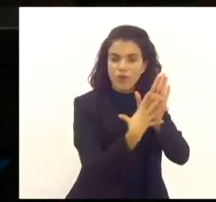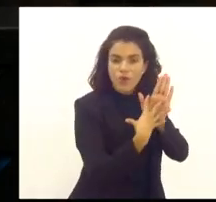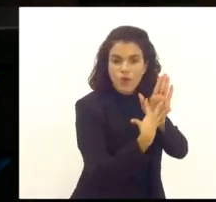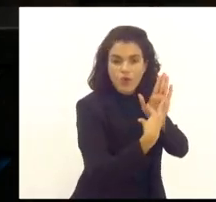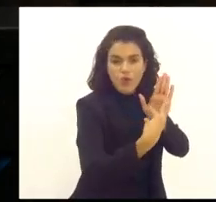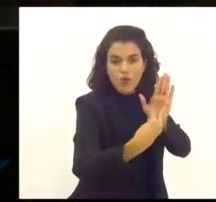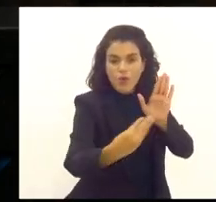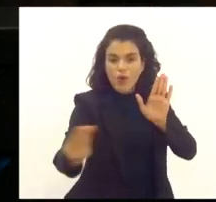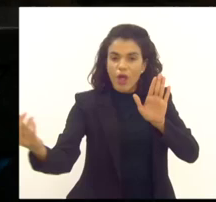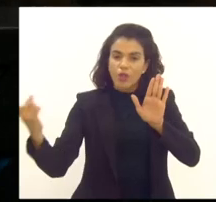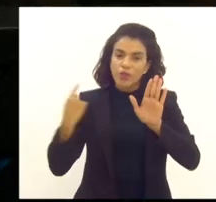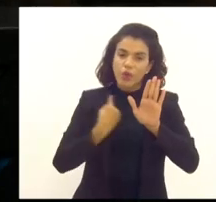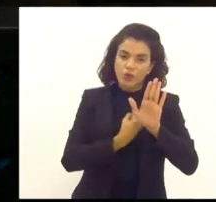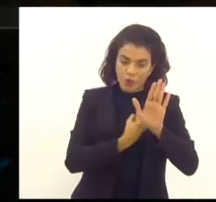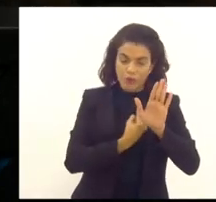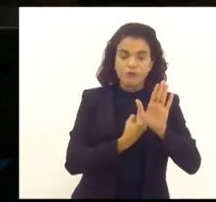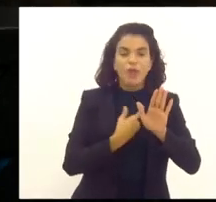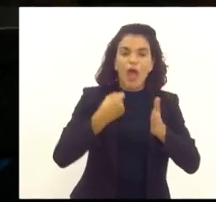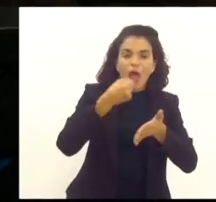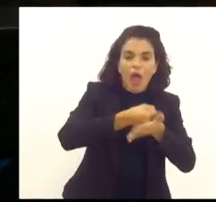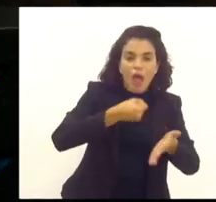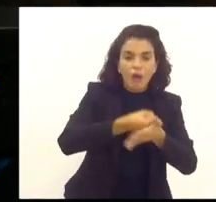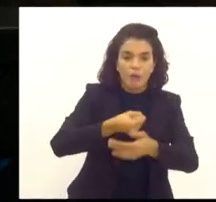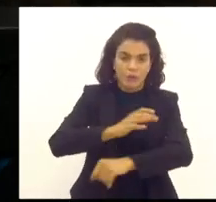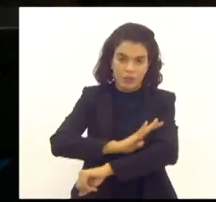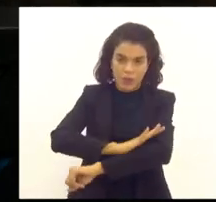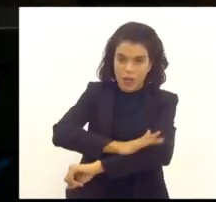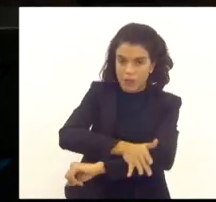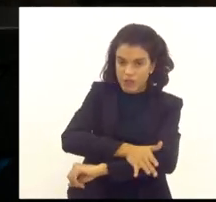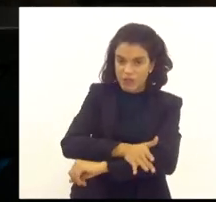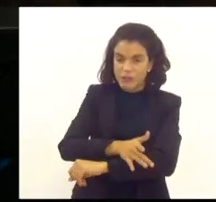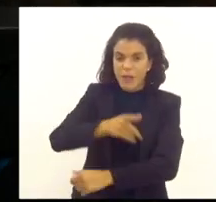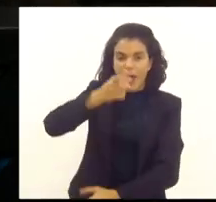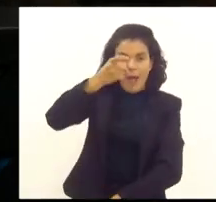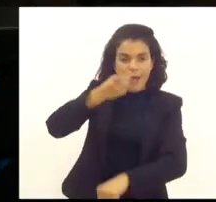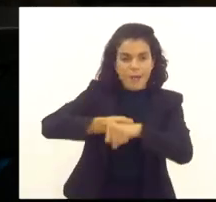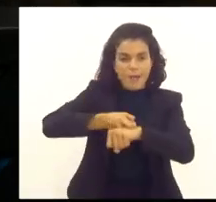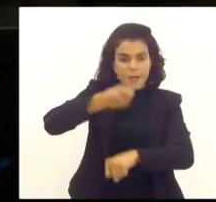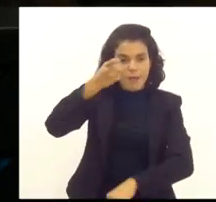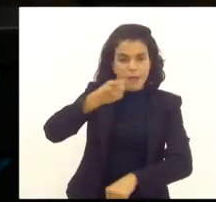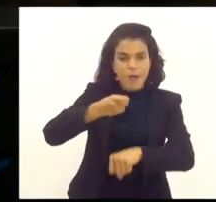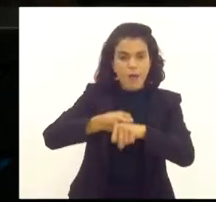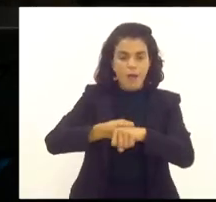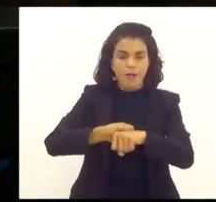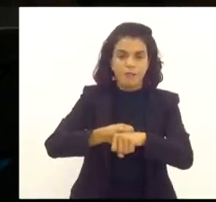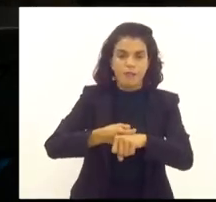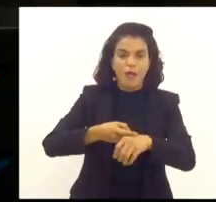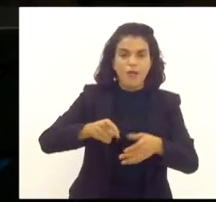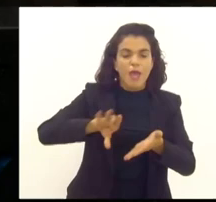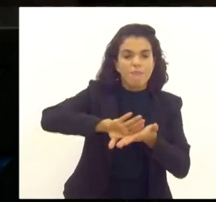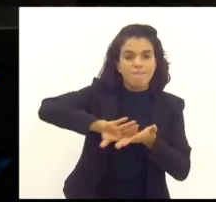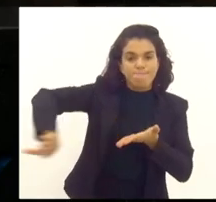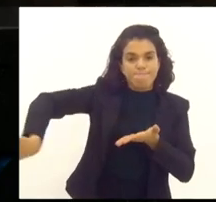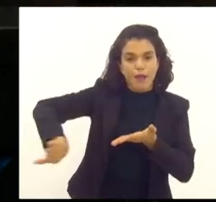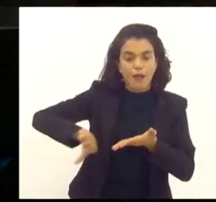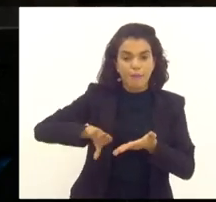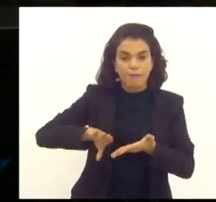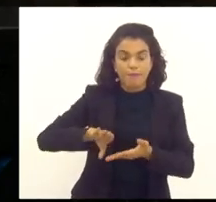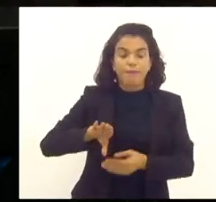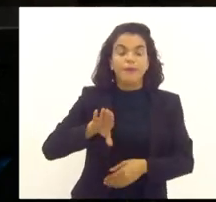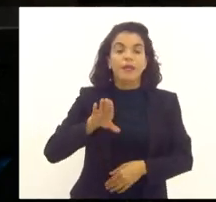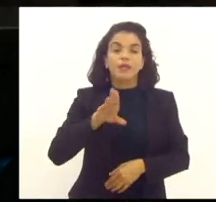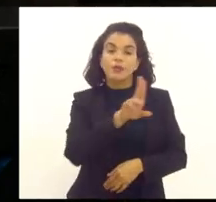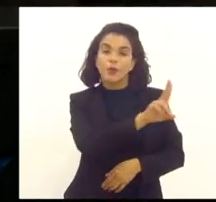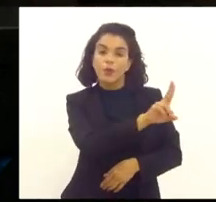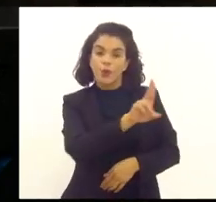cada um de nós a combater o racismo a ignorância e a indiferença e que seu nome